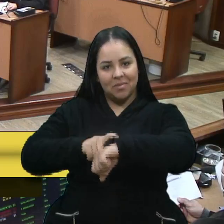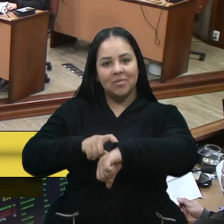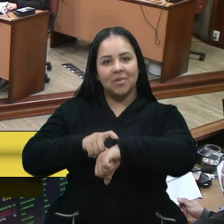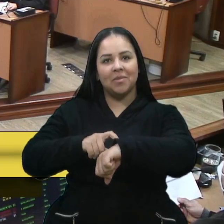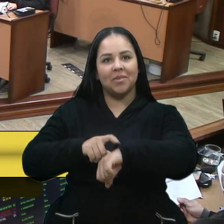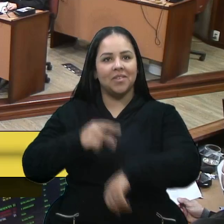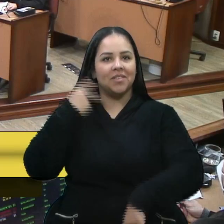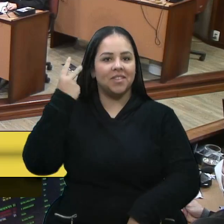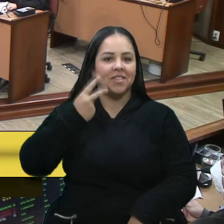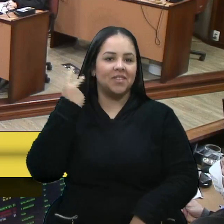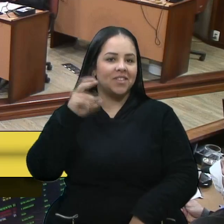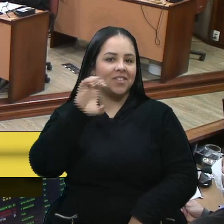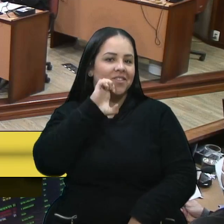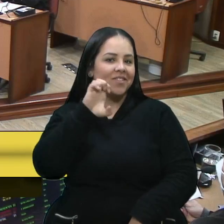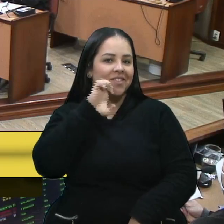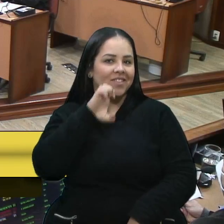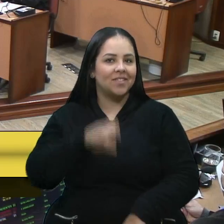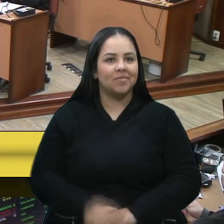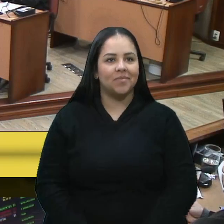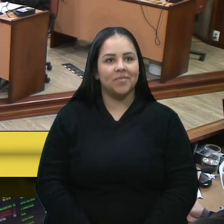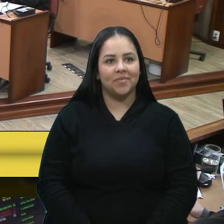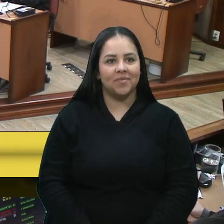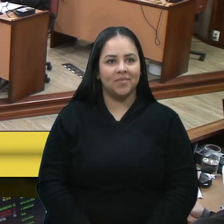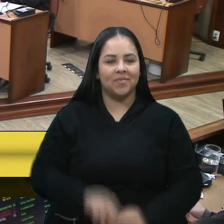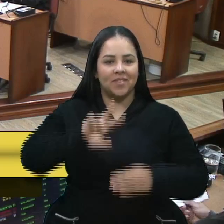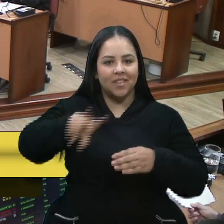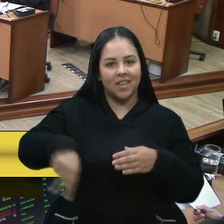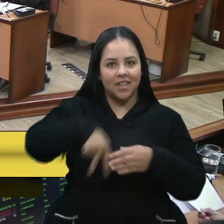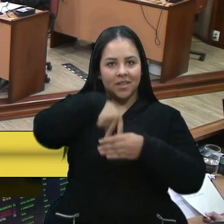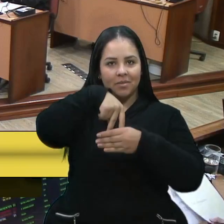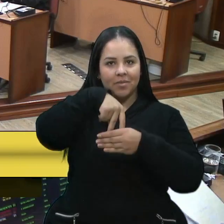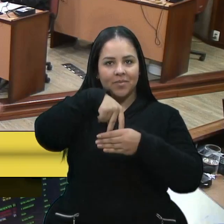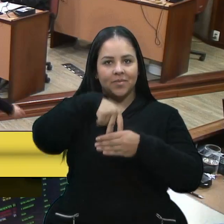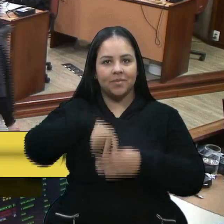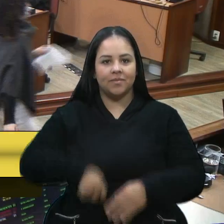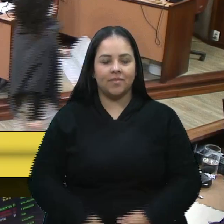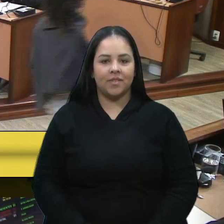Estela Balardim, com a palavra da tribuna.